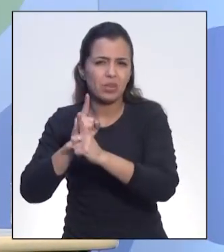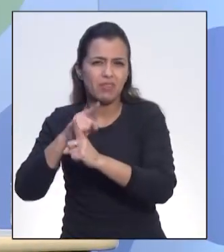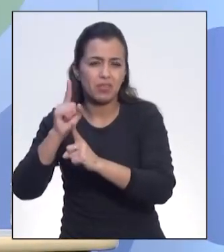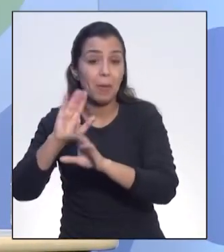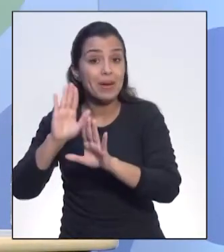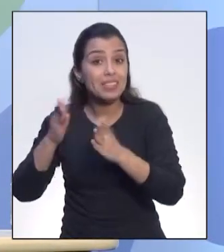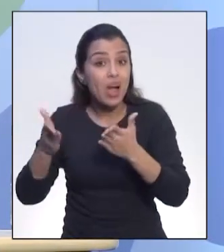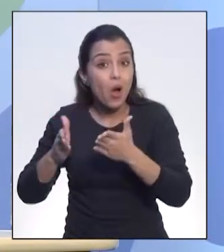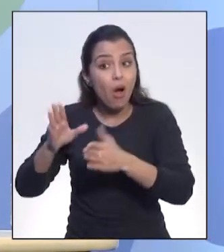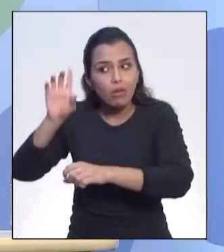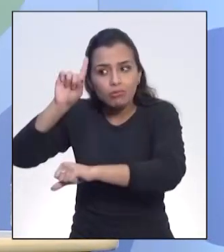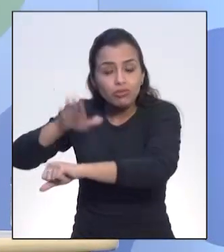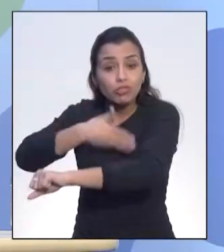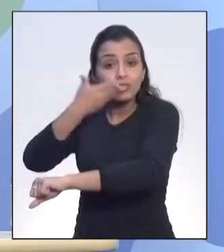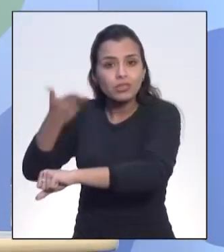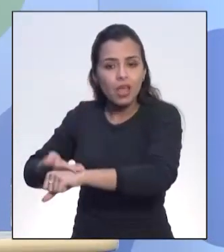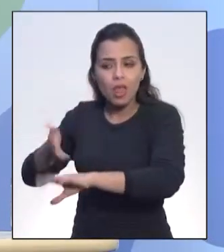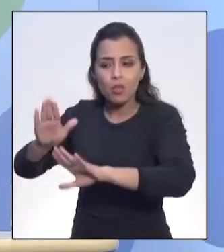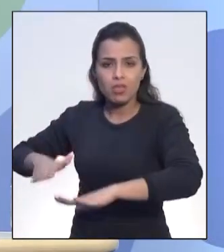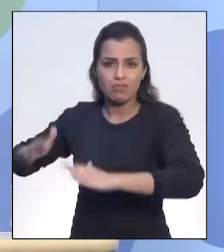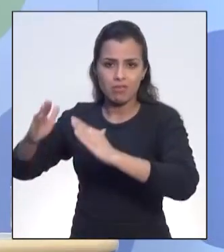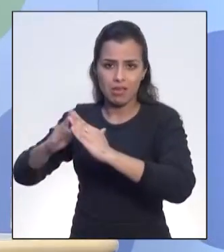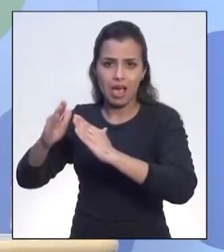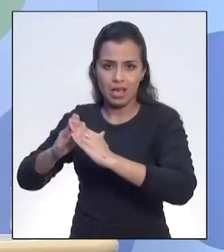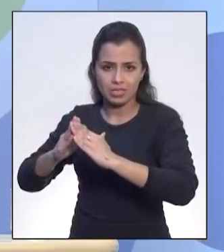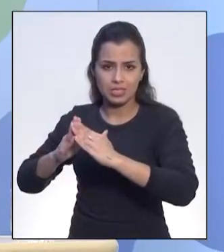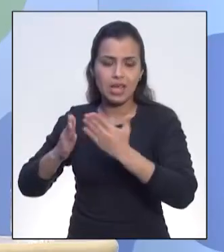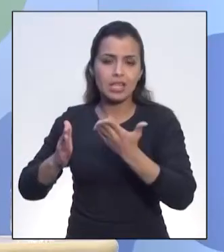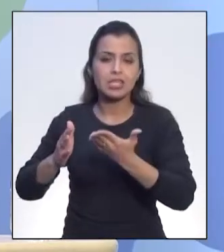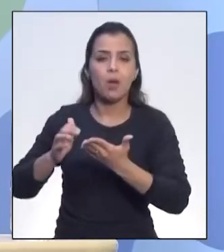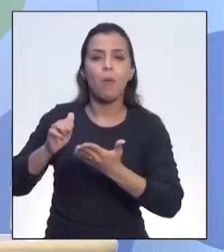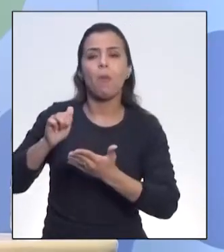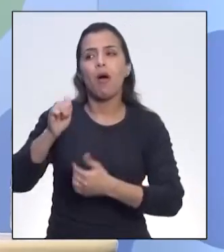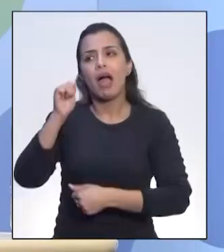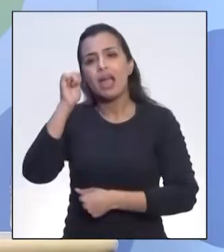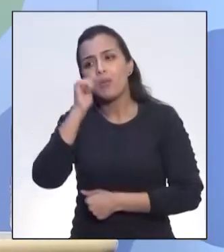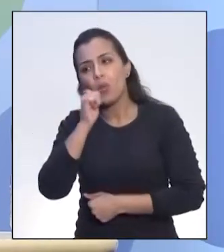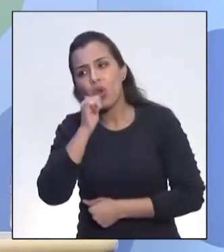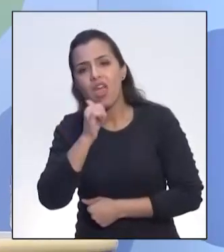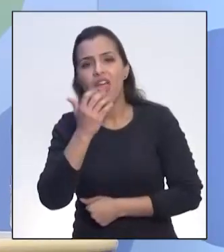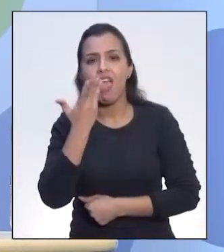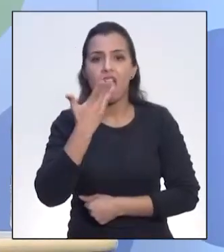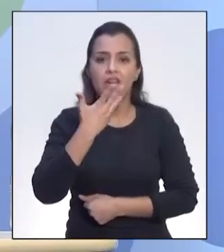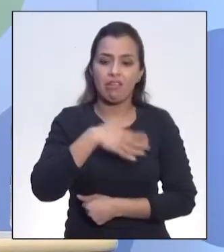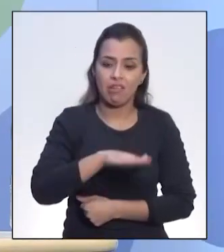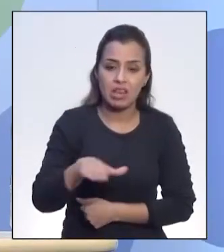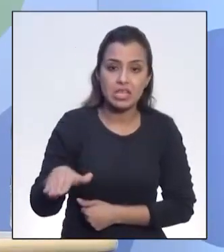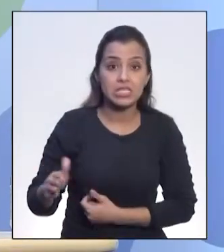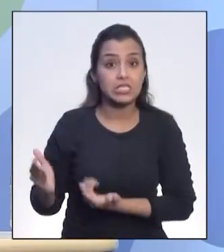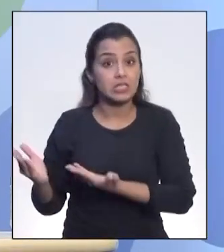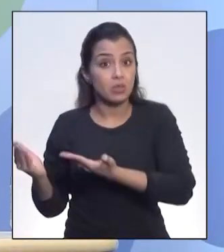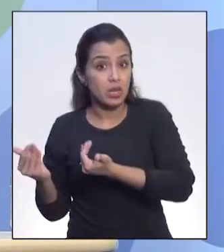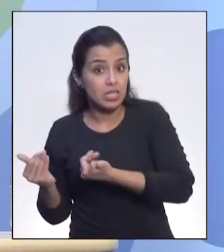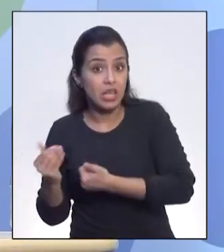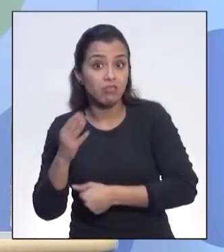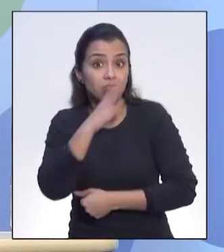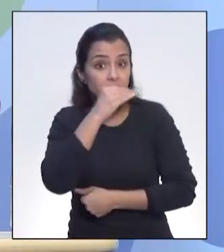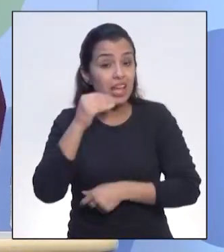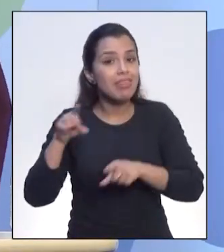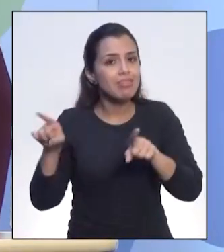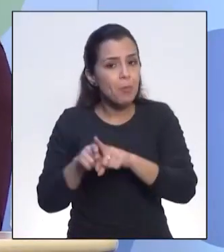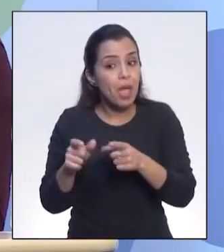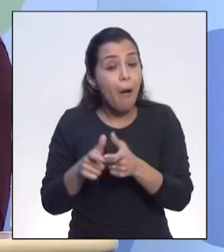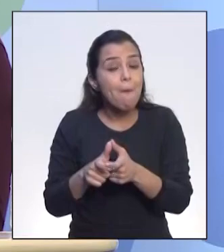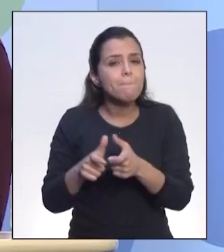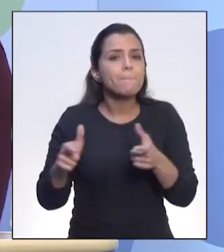em casa. Então, isso não aumentou só para as mulheres, quando a gente fala das crianças, do adolescente, tudo mais, isso também teve um aumento nesse período, quando a